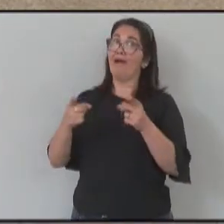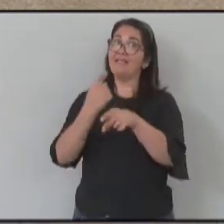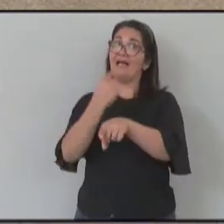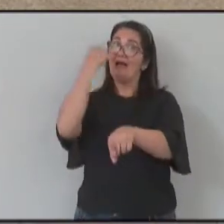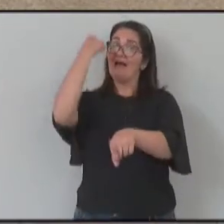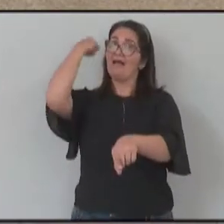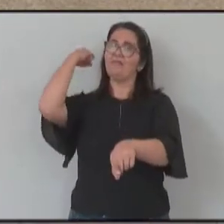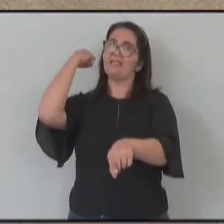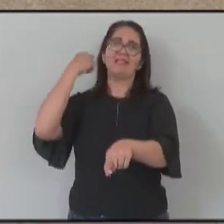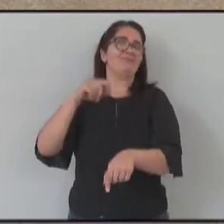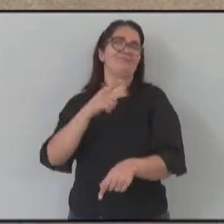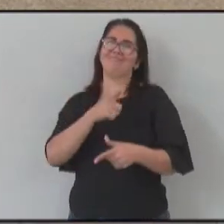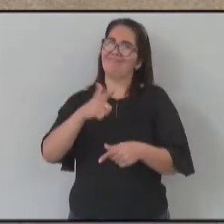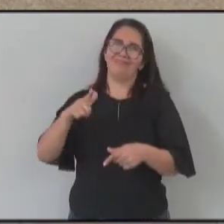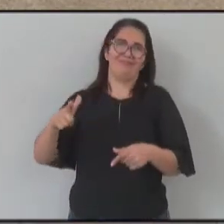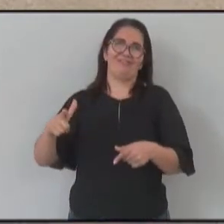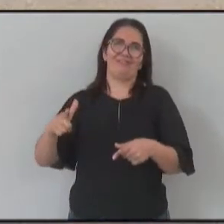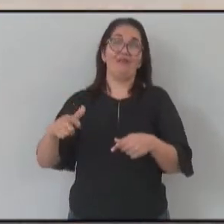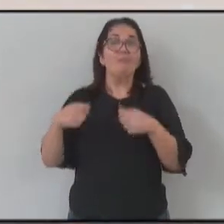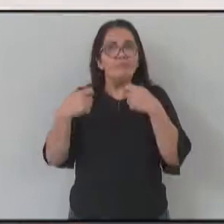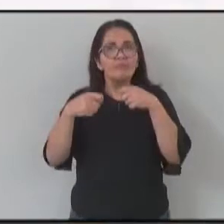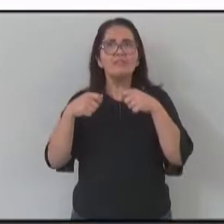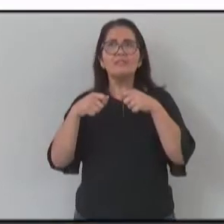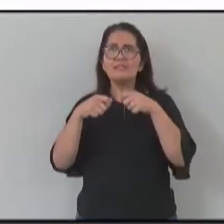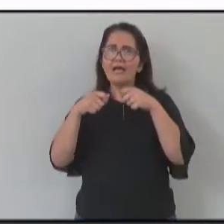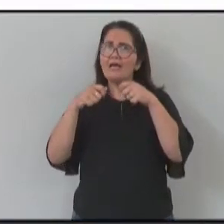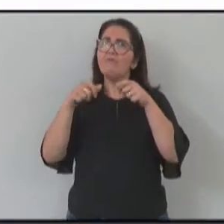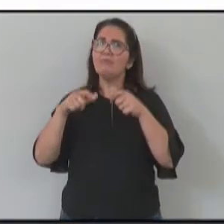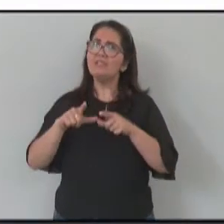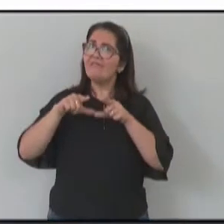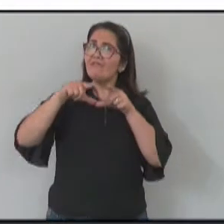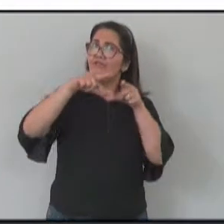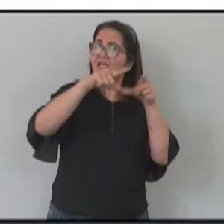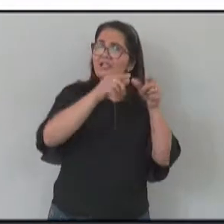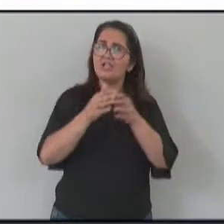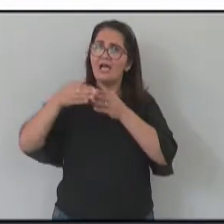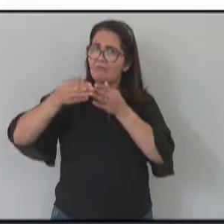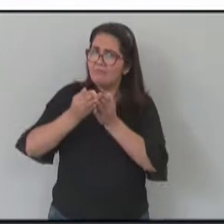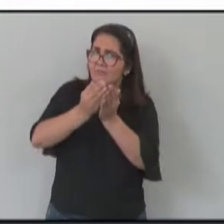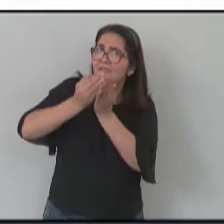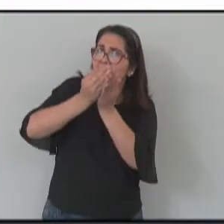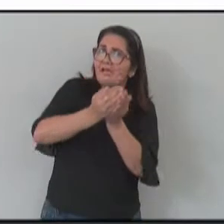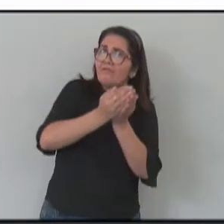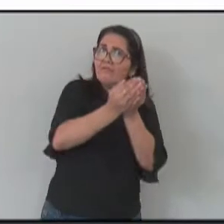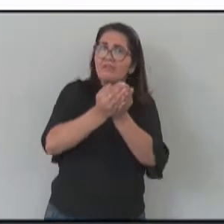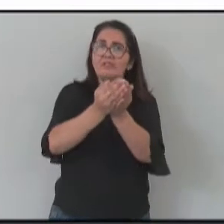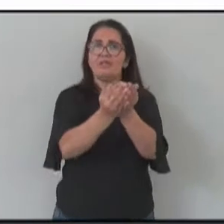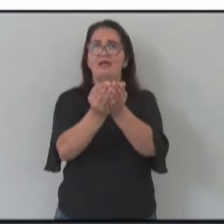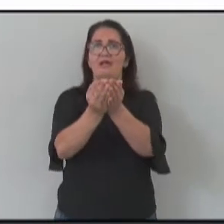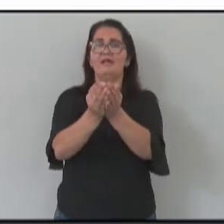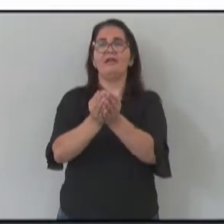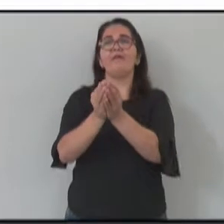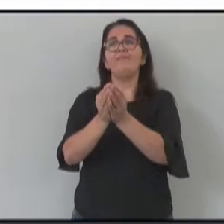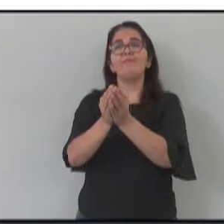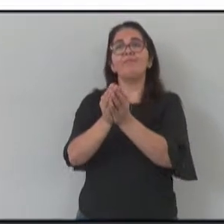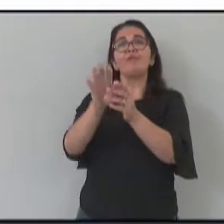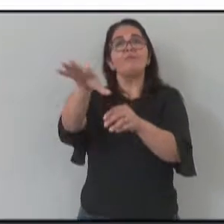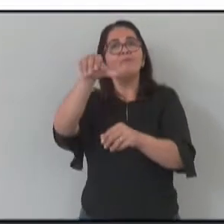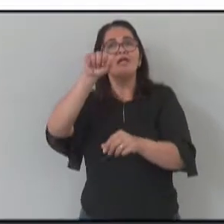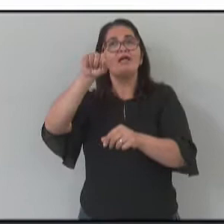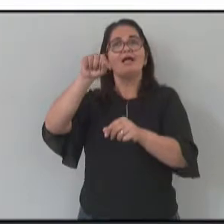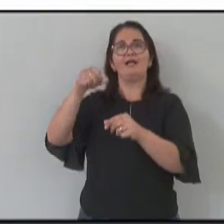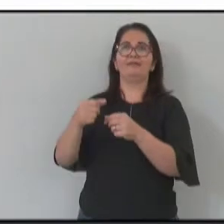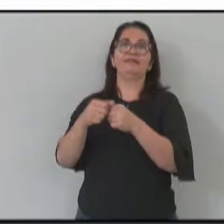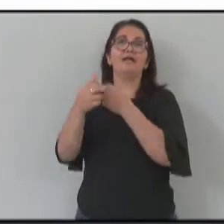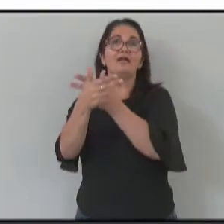Nessa rota que Portugal faz para a Índia, ele desvia o seu caminho e